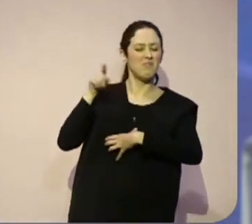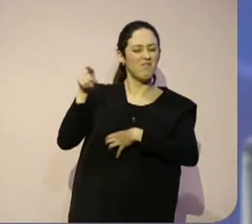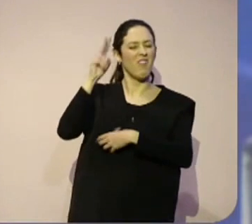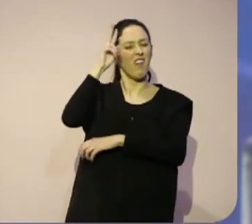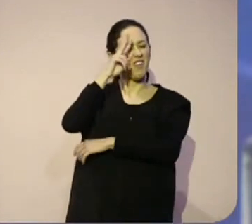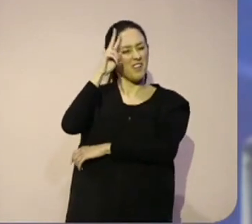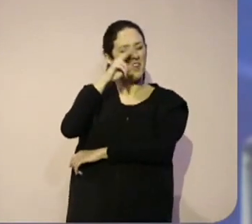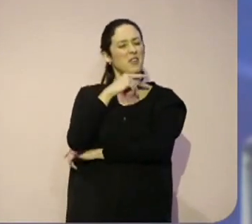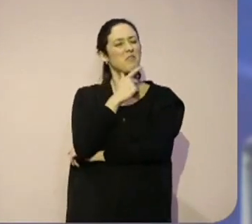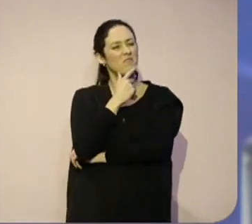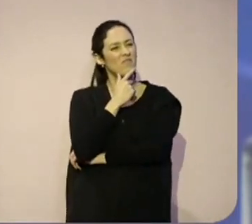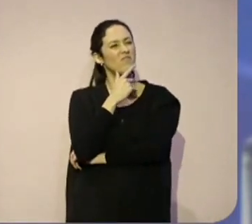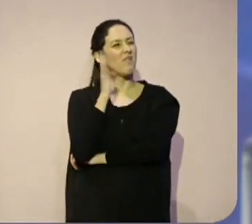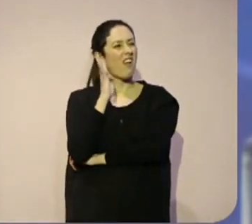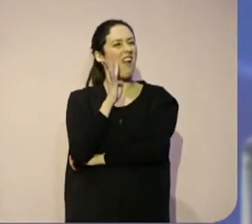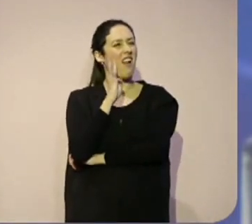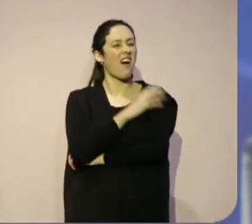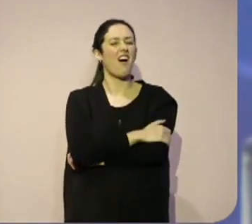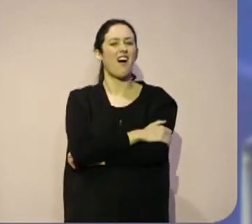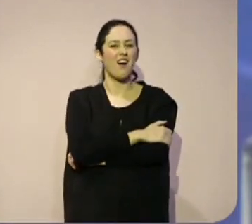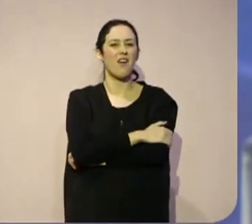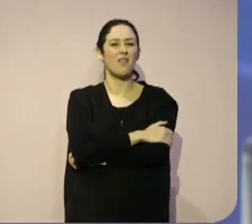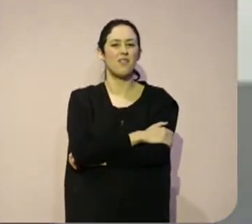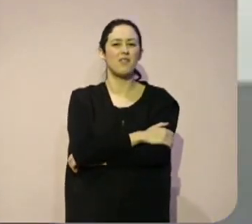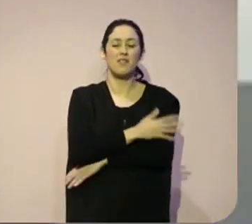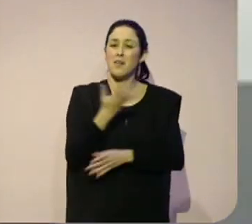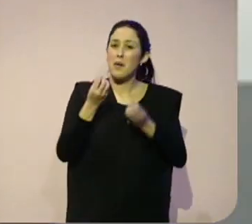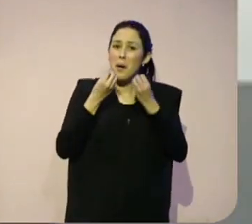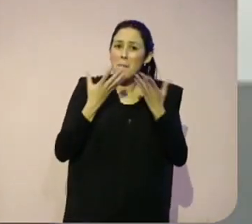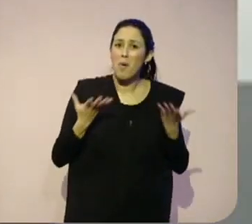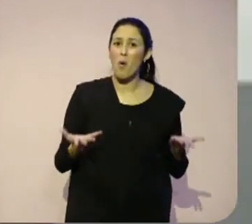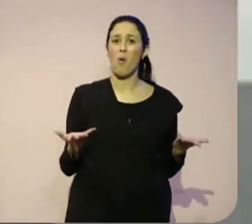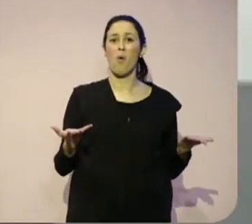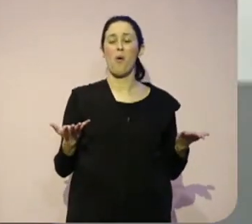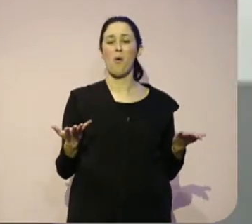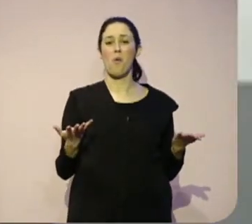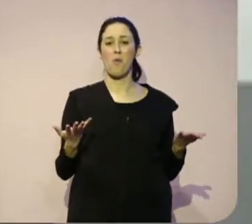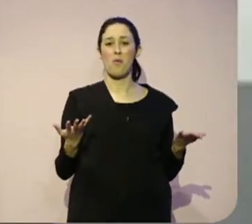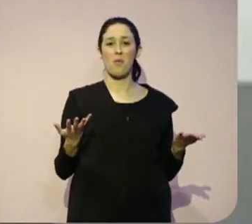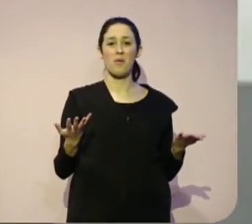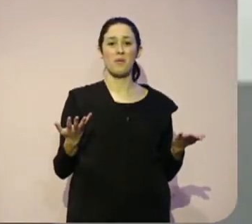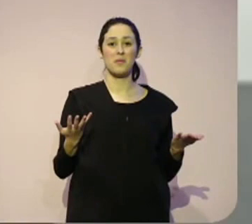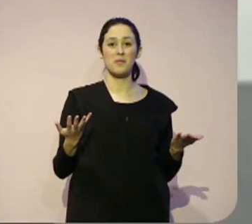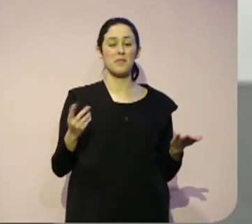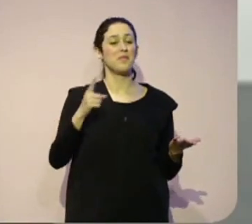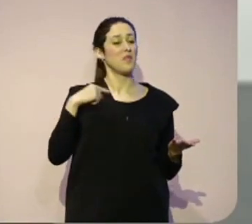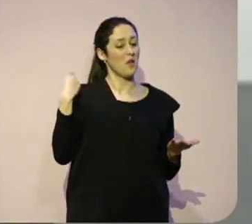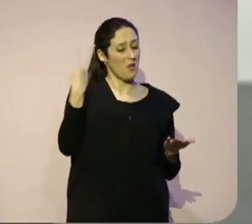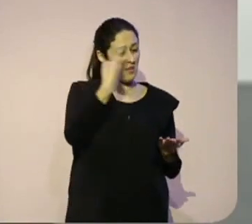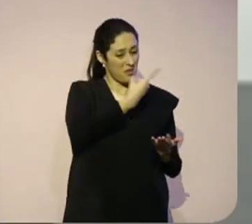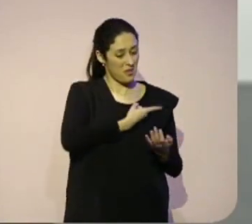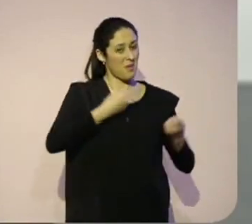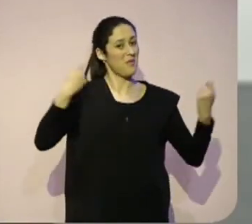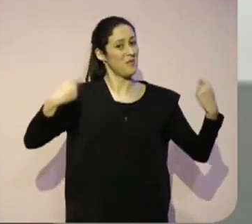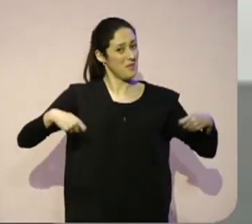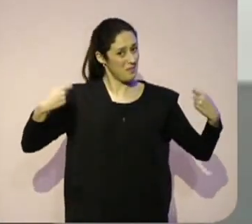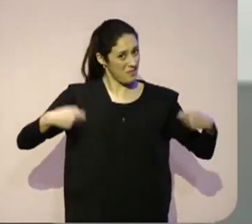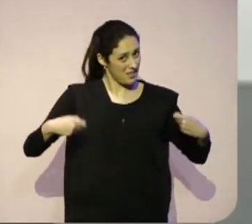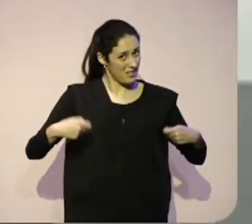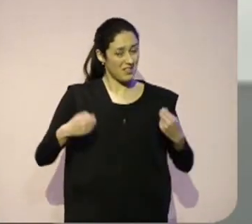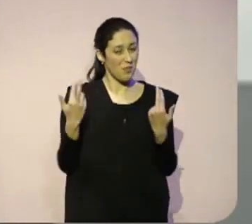São dessas pessoas que nós também vamos